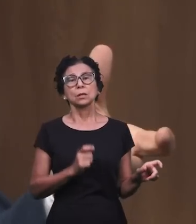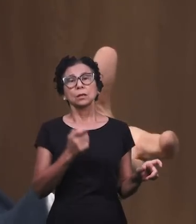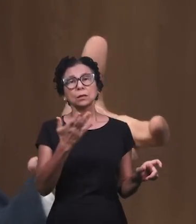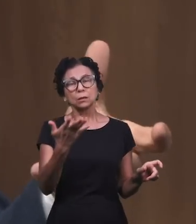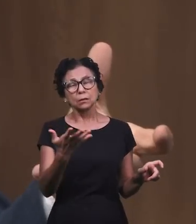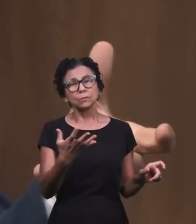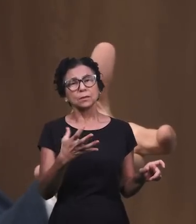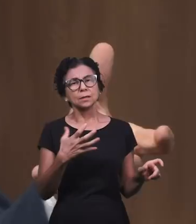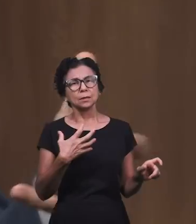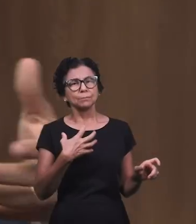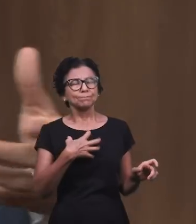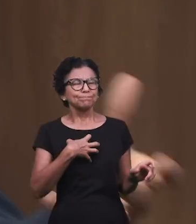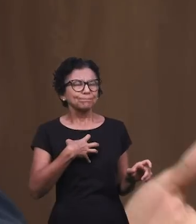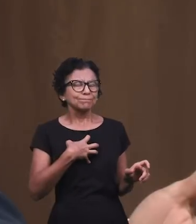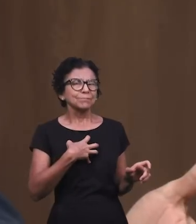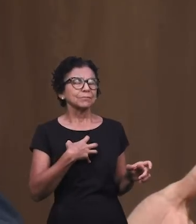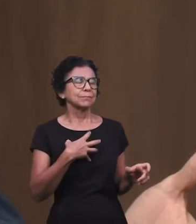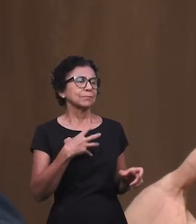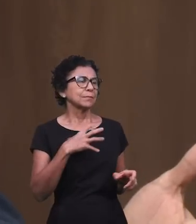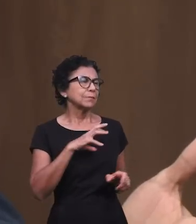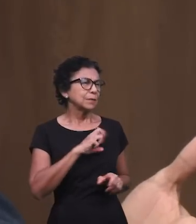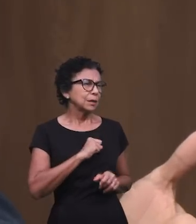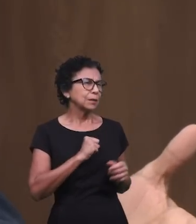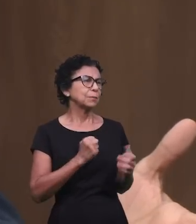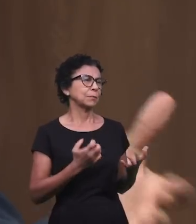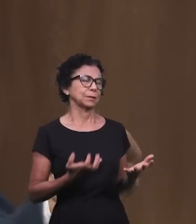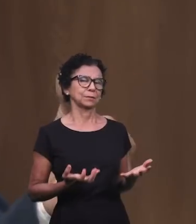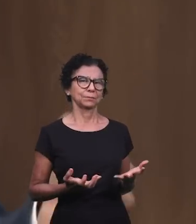uma certa consideração, ou até pessoas que a gente ama.